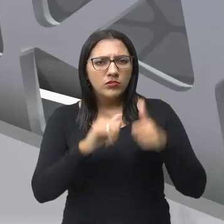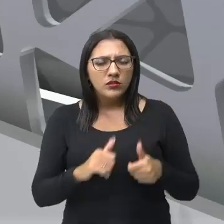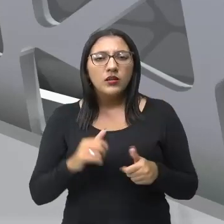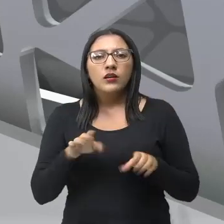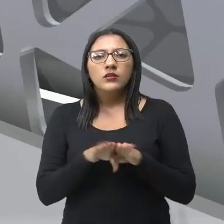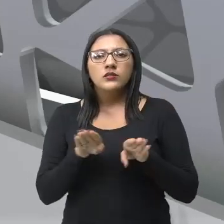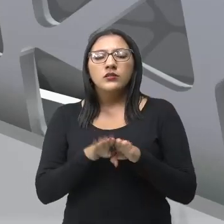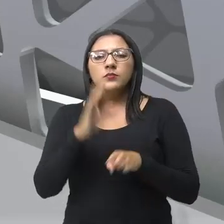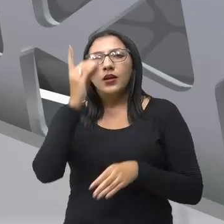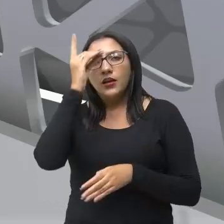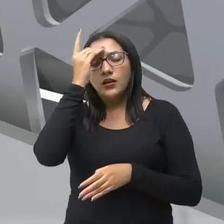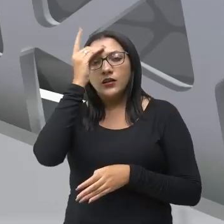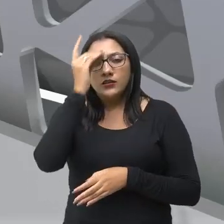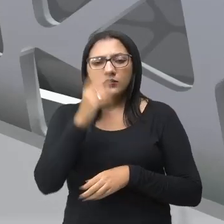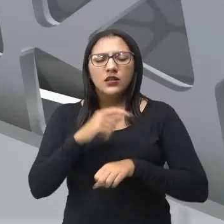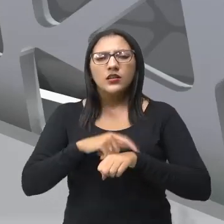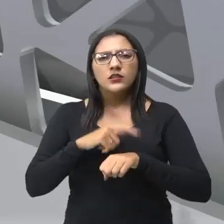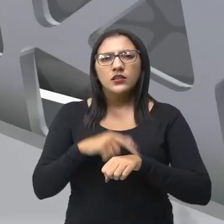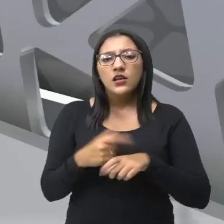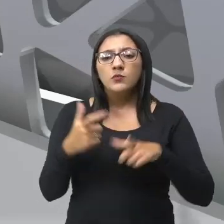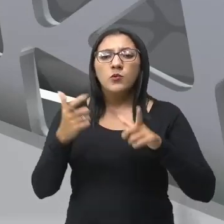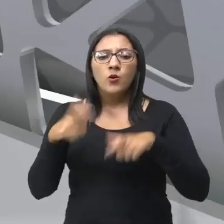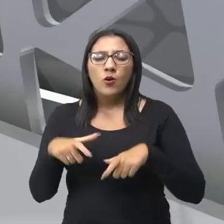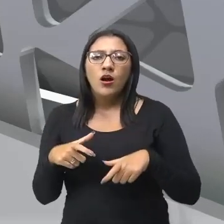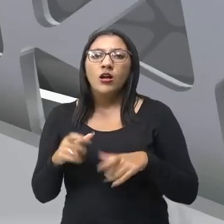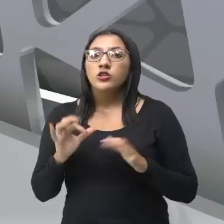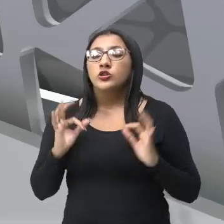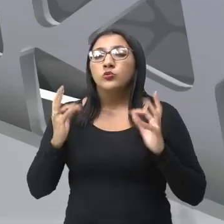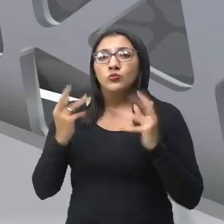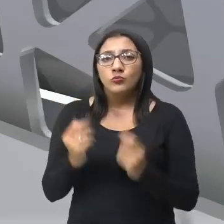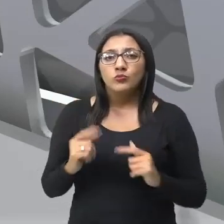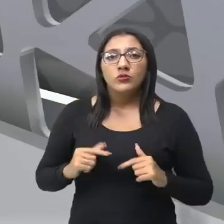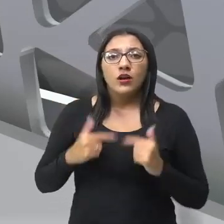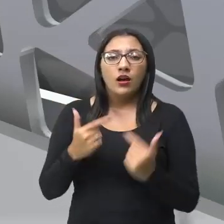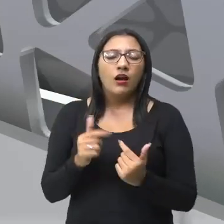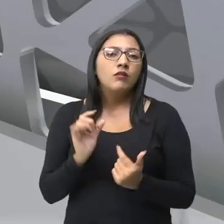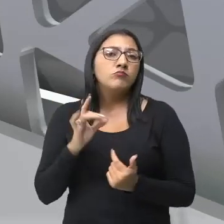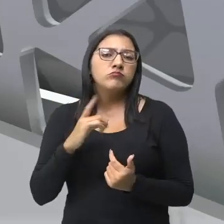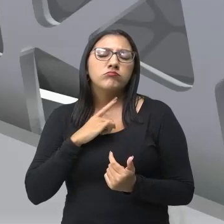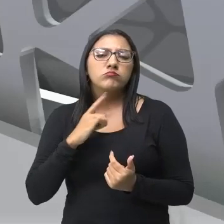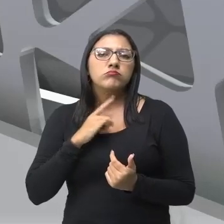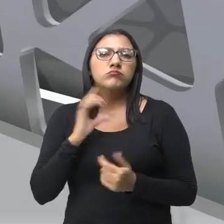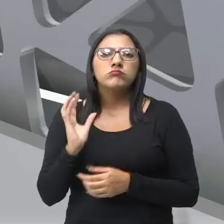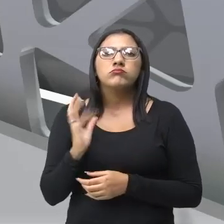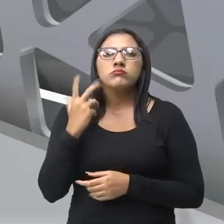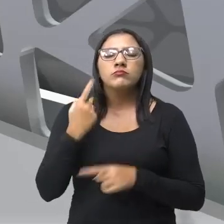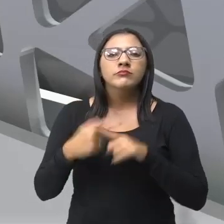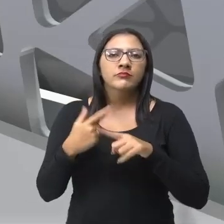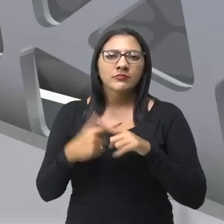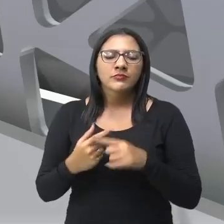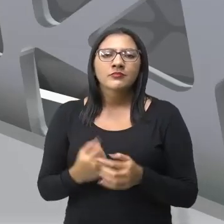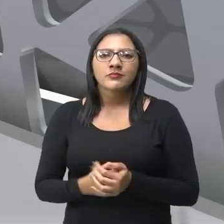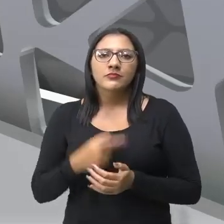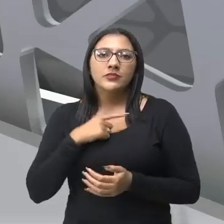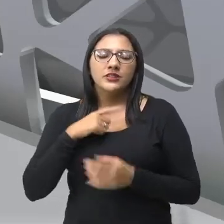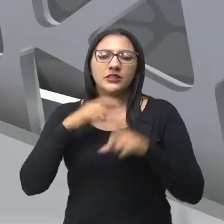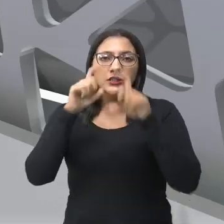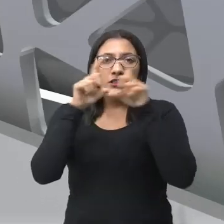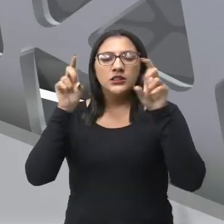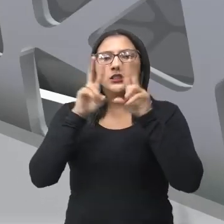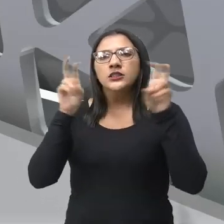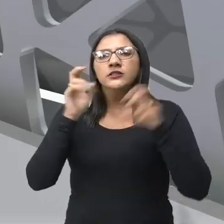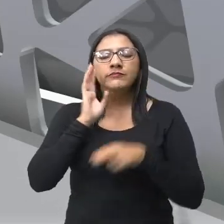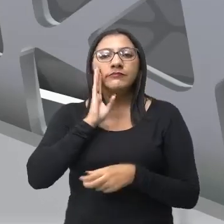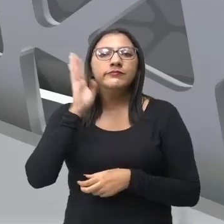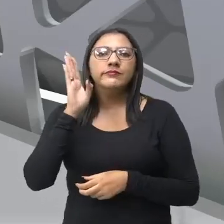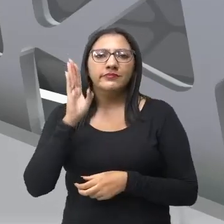foram estabelecidas de tempo, lugar, as ações, todas elas só ocorreram porque nós tivemos uma informação principal. Qual é o